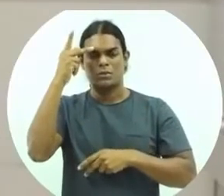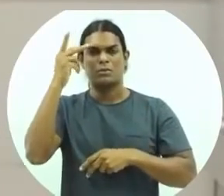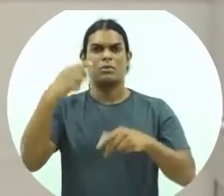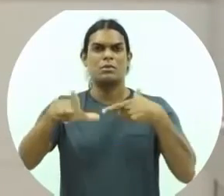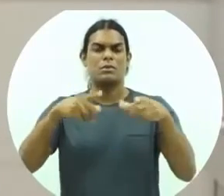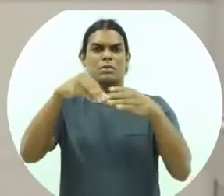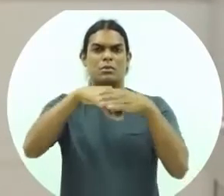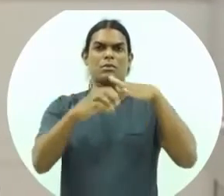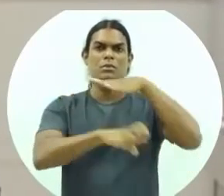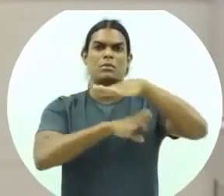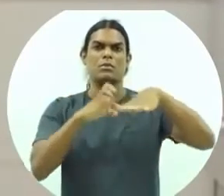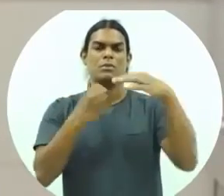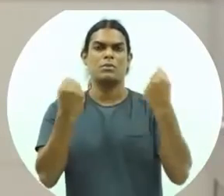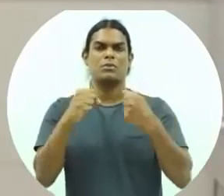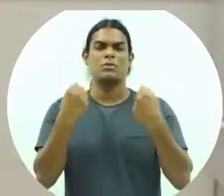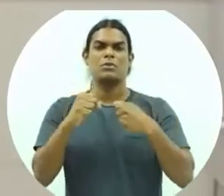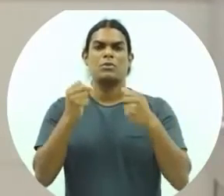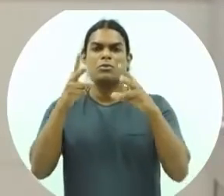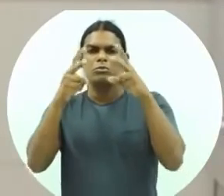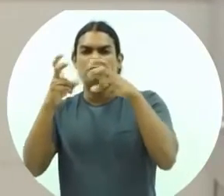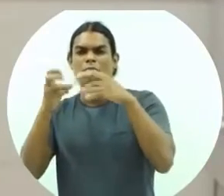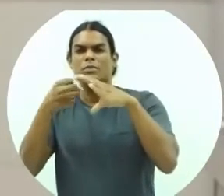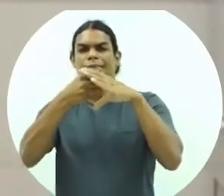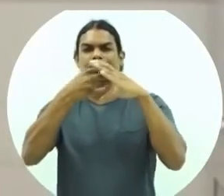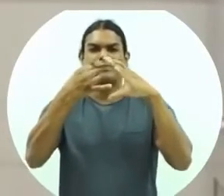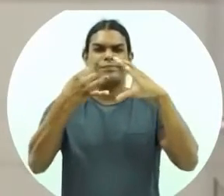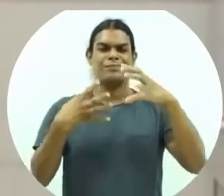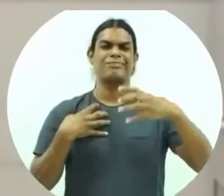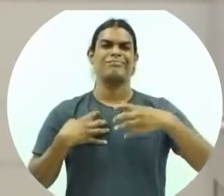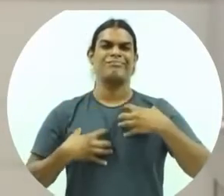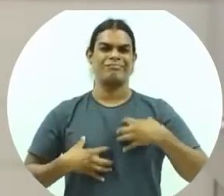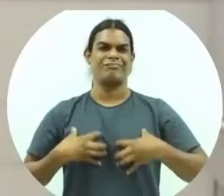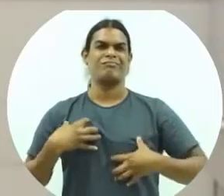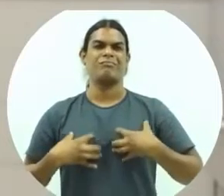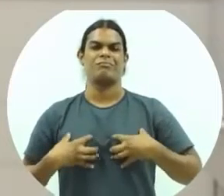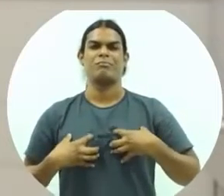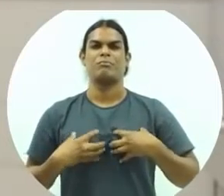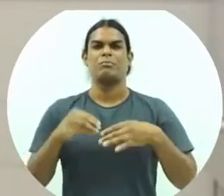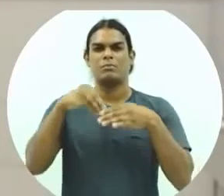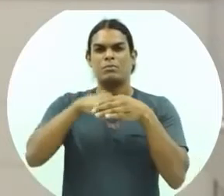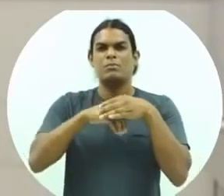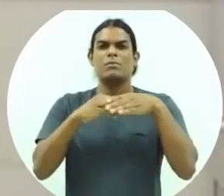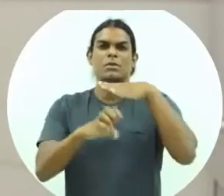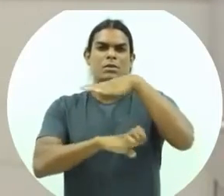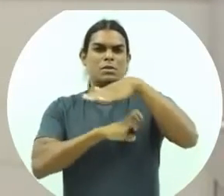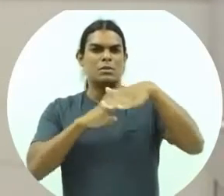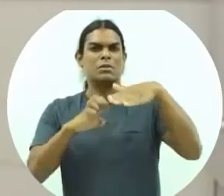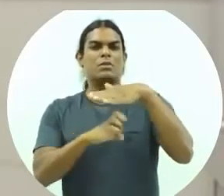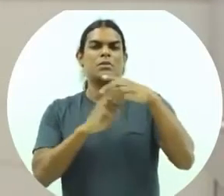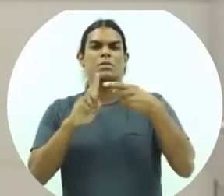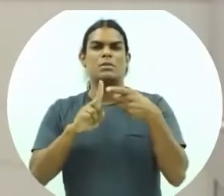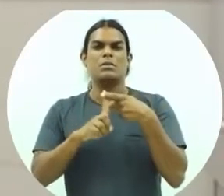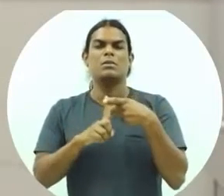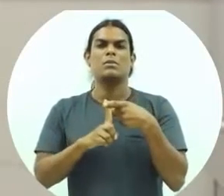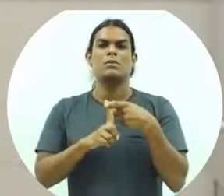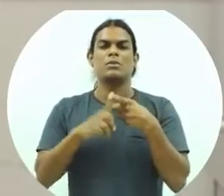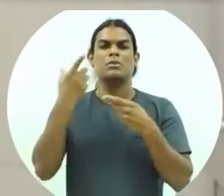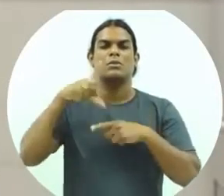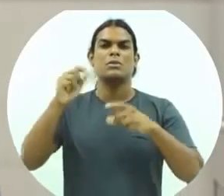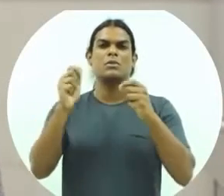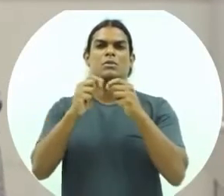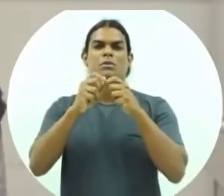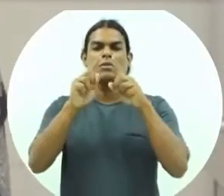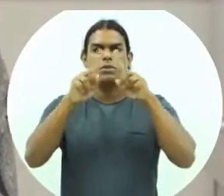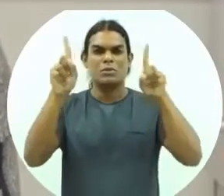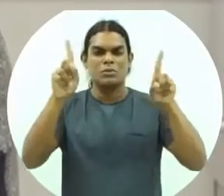eu consigo visualizar todas as características comportamentais destes colaboradores e consigo, sim, fazer